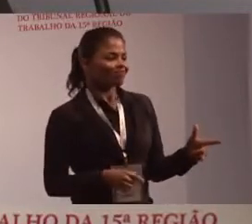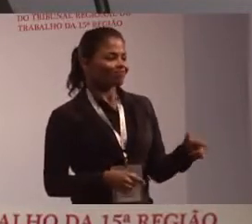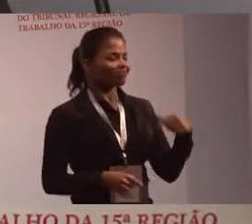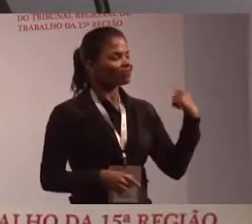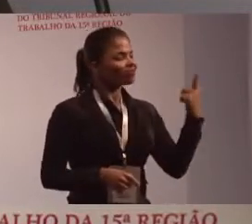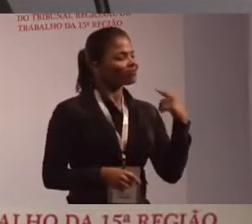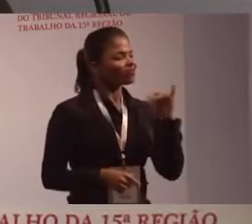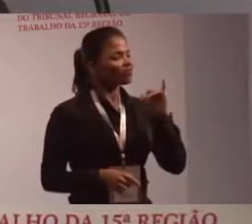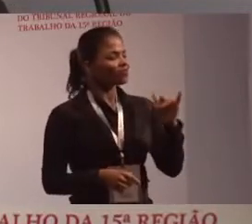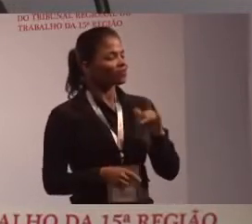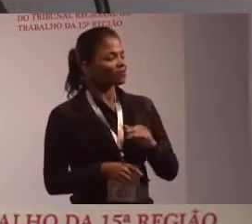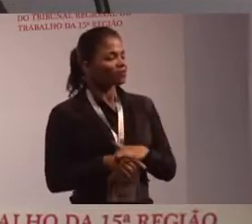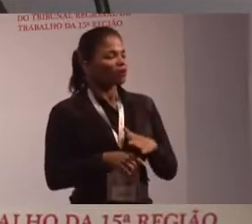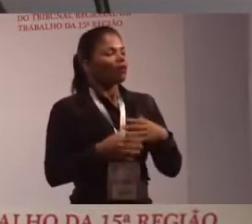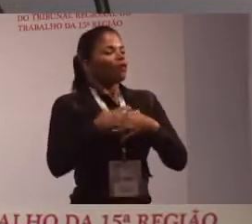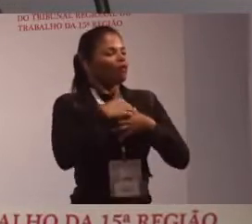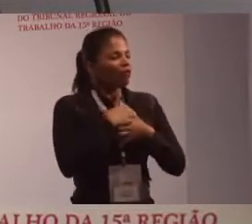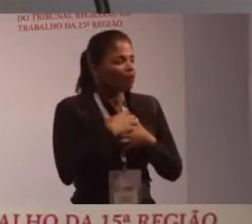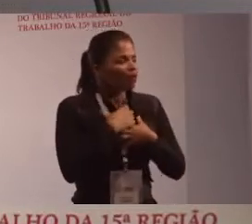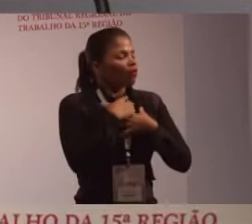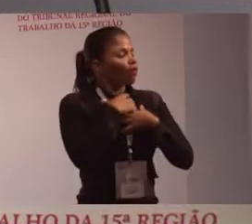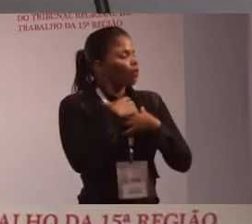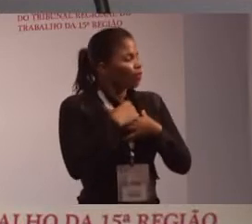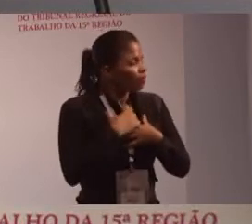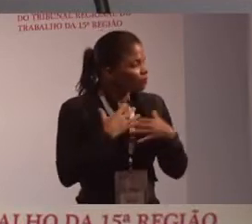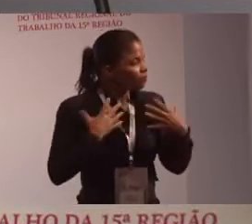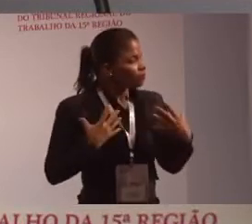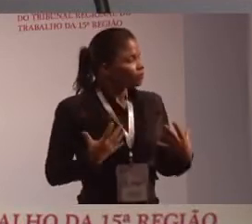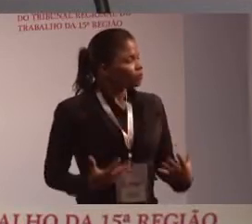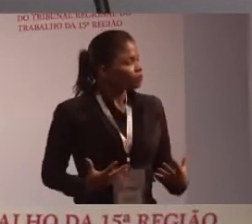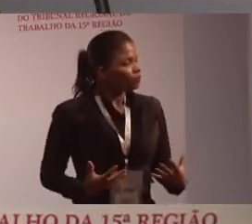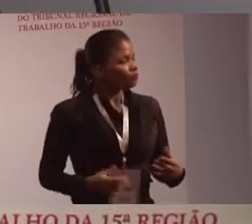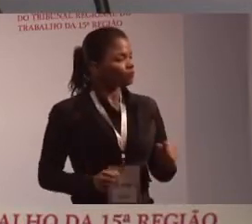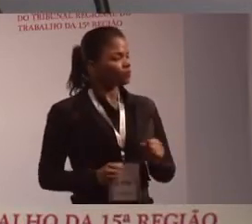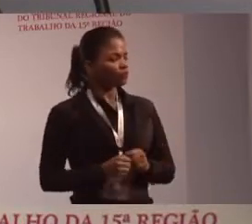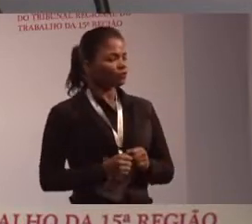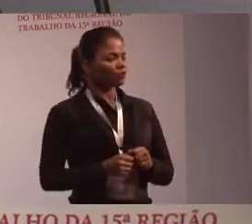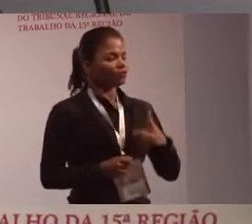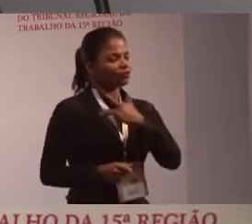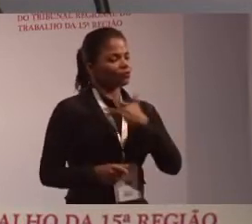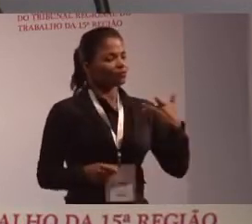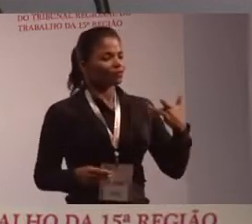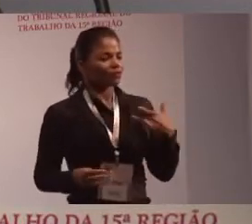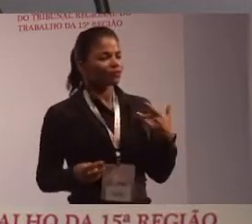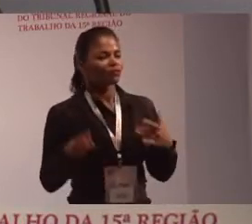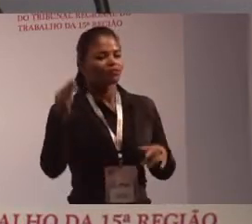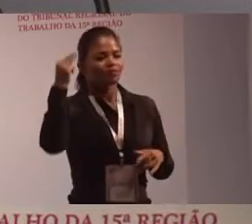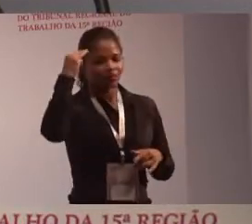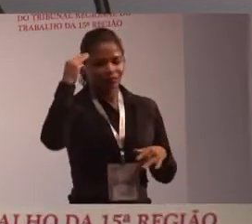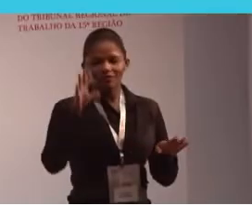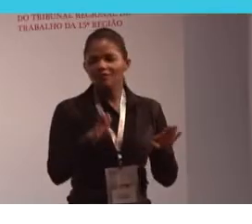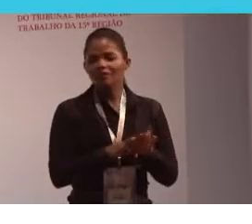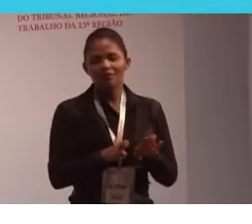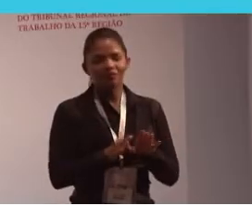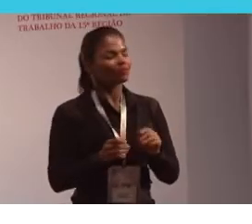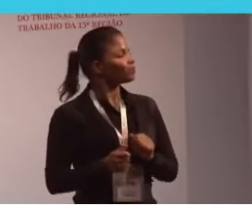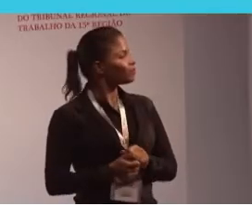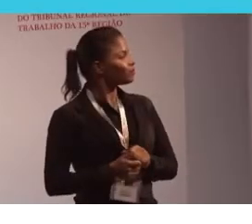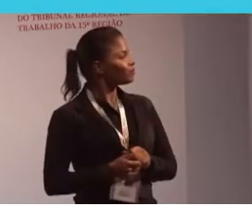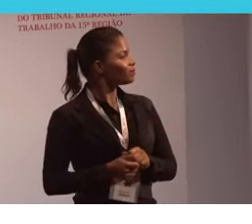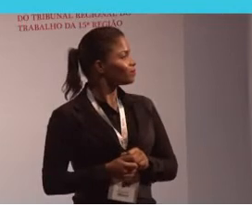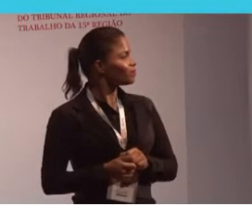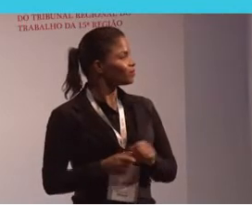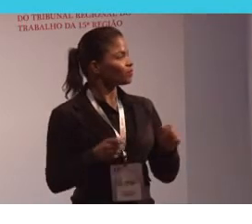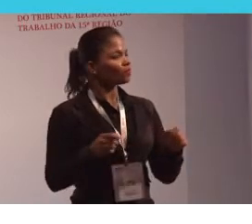falando de mais fadiga, né? E fadiga física impacta a saúde mental também. Bom, já